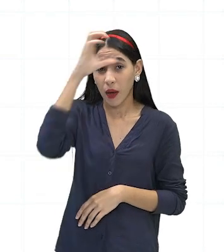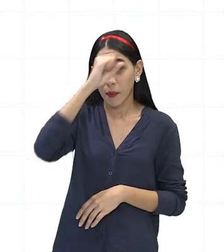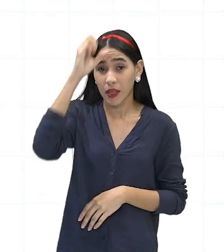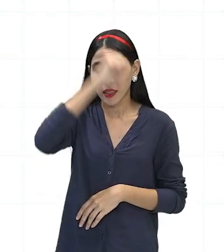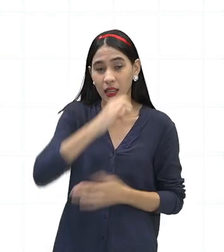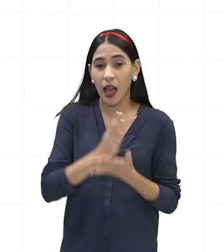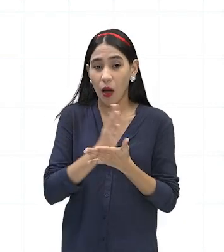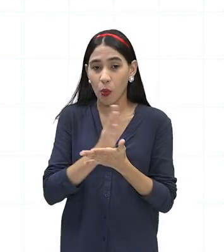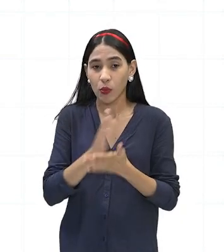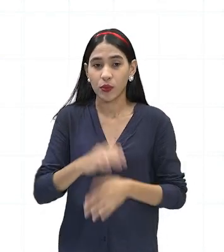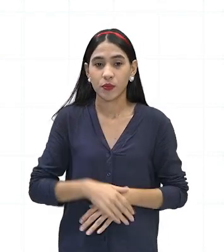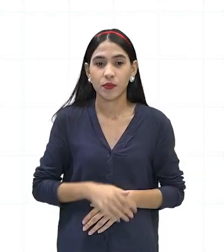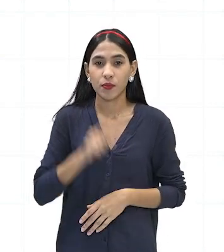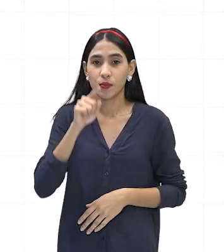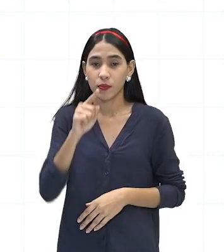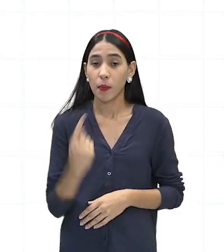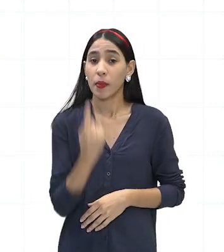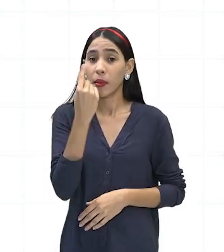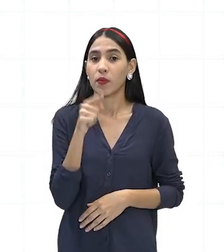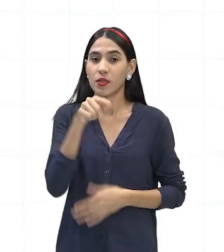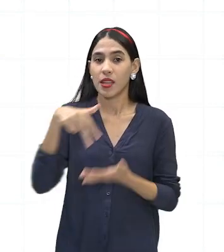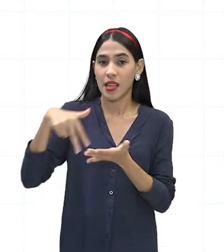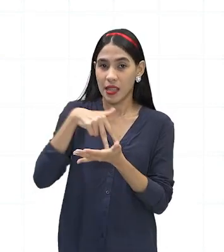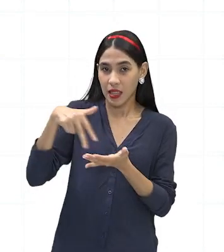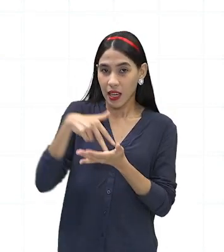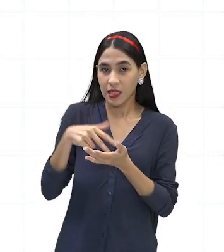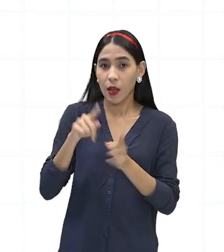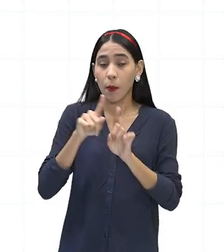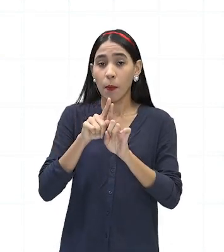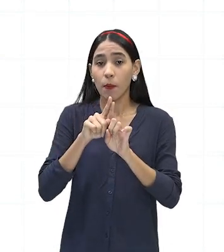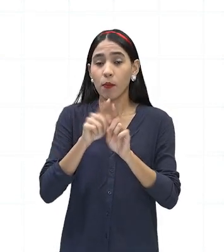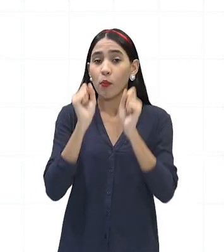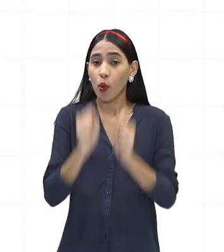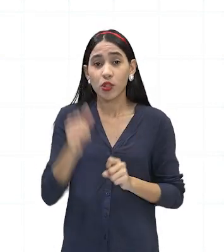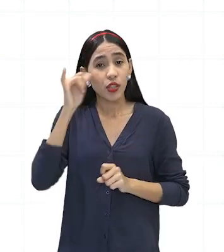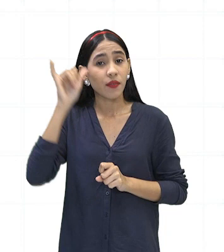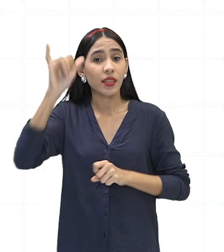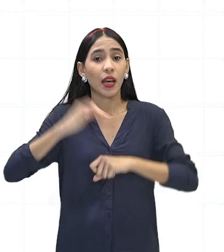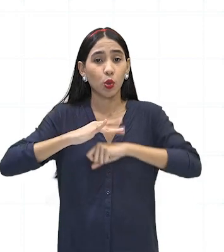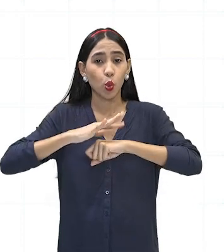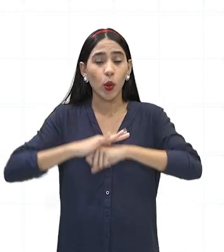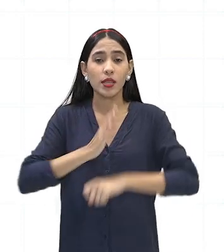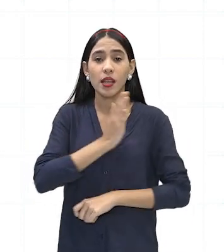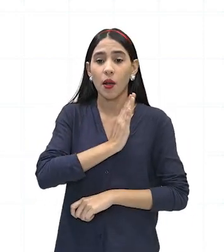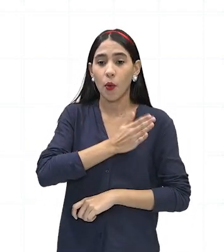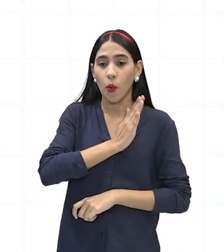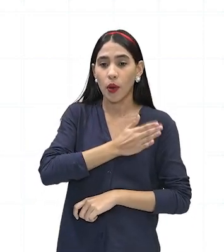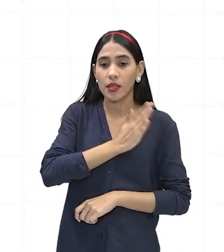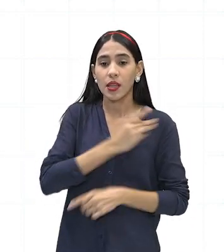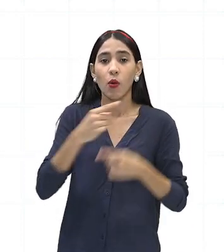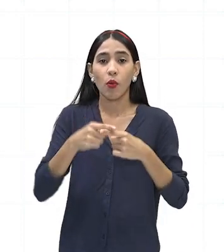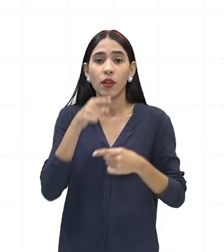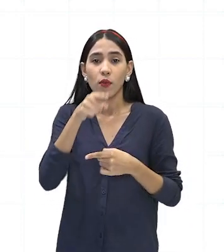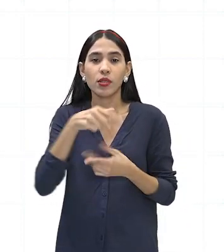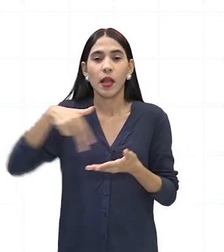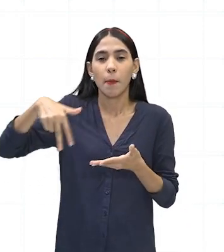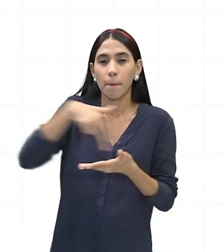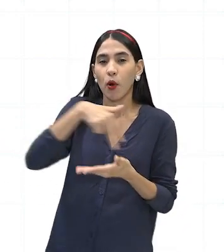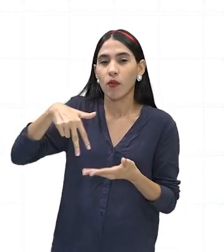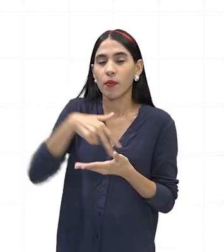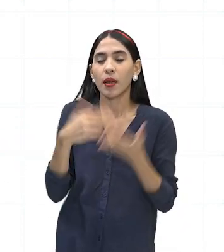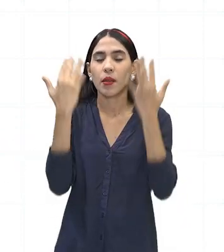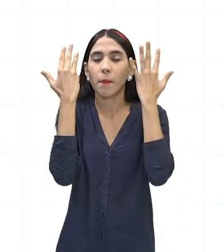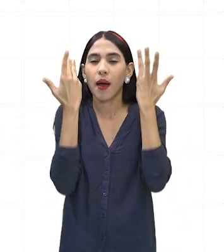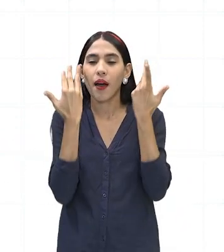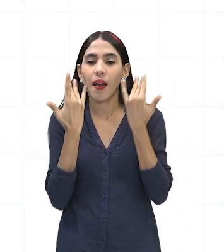Primeiro, quando você dança, você pode prevenir doenças do coração, porque você está ali se movimentando, está suando,